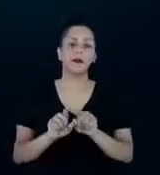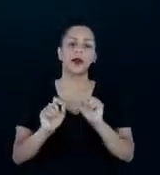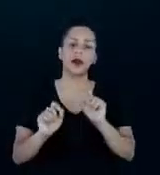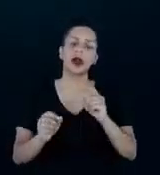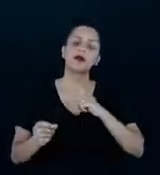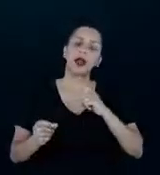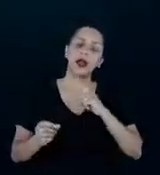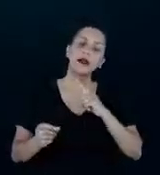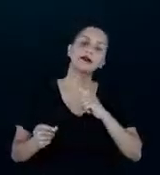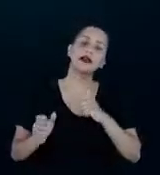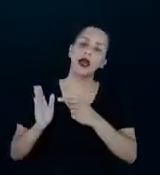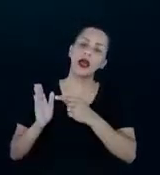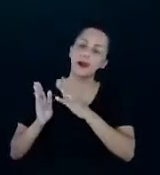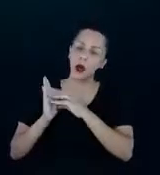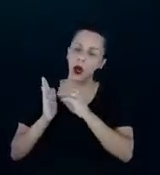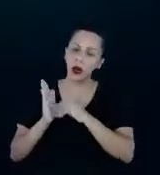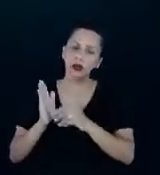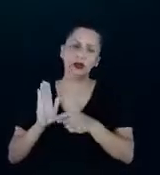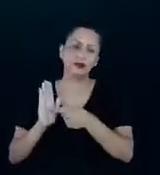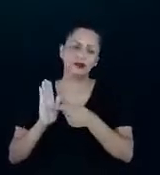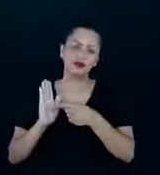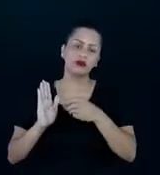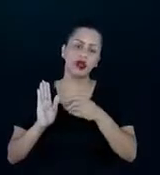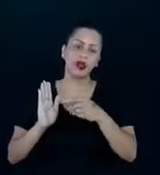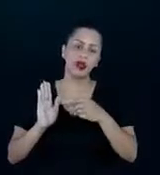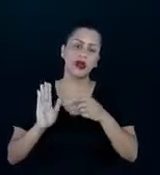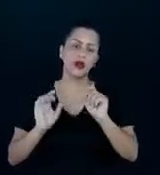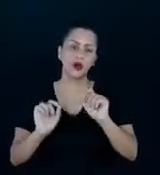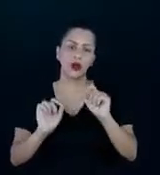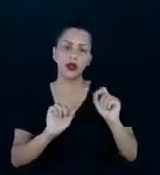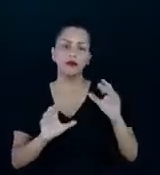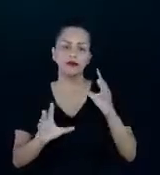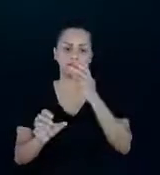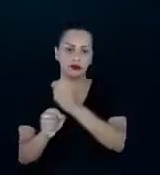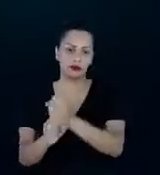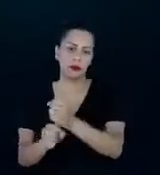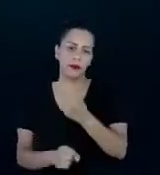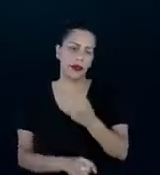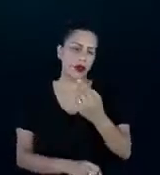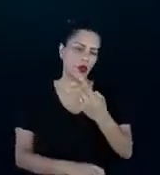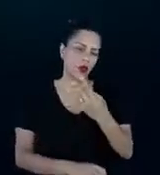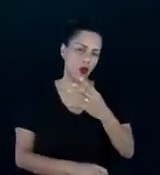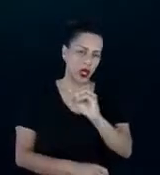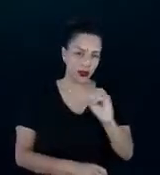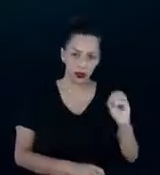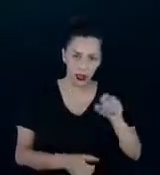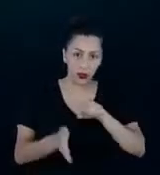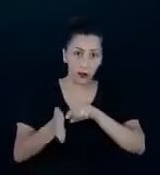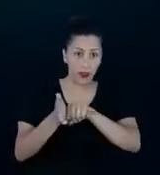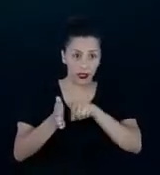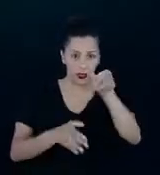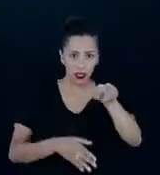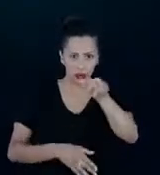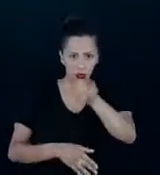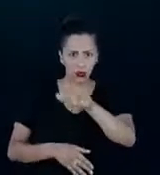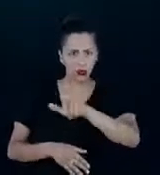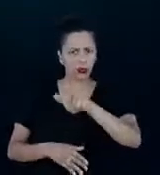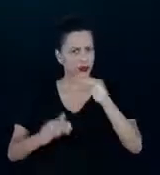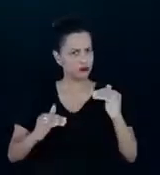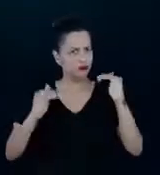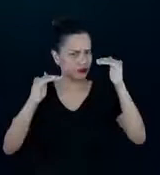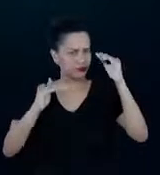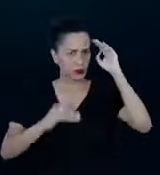dos C7CTs, que congregam 7.400 colaboradores, a maioria pesquisadores de alto nível, ele